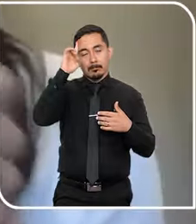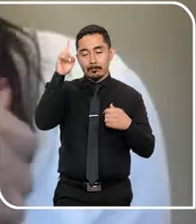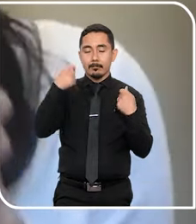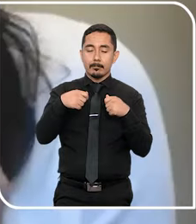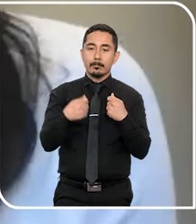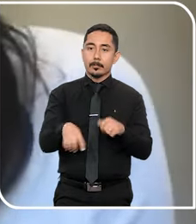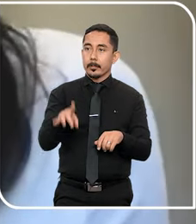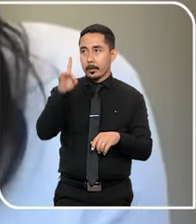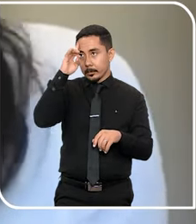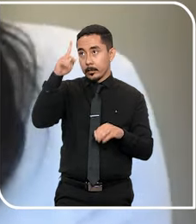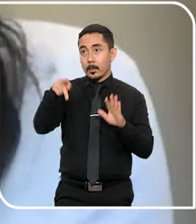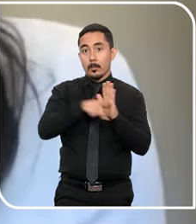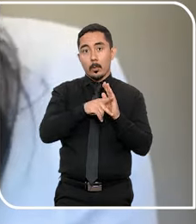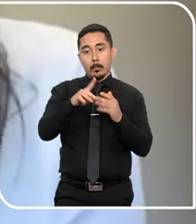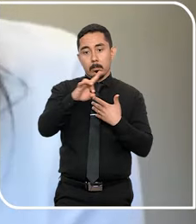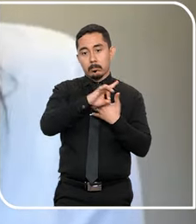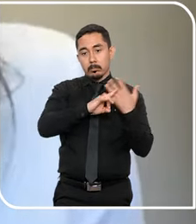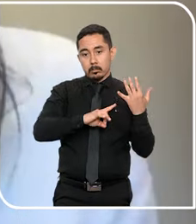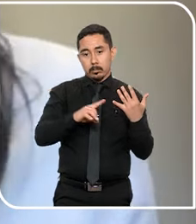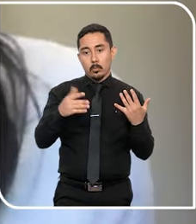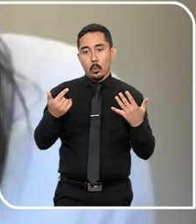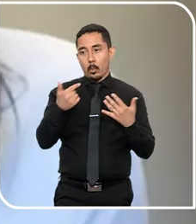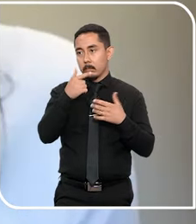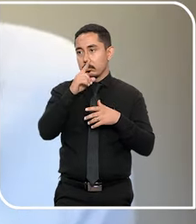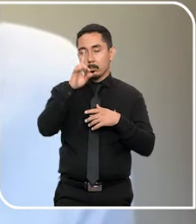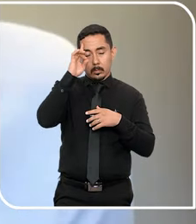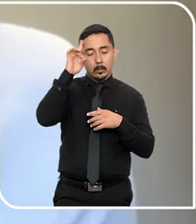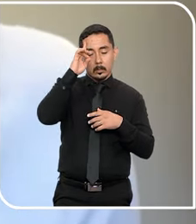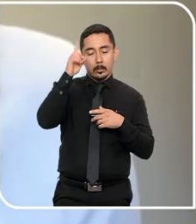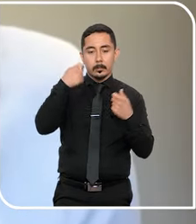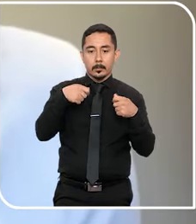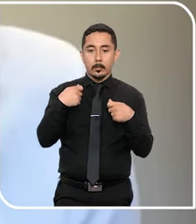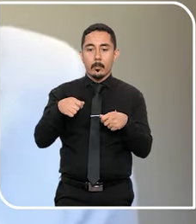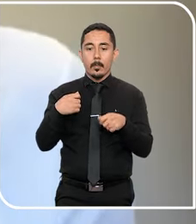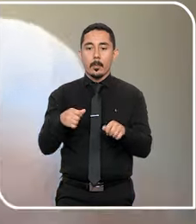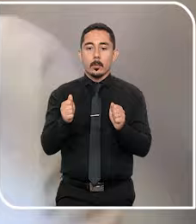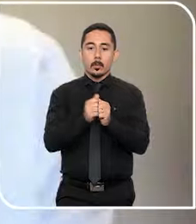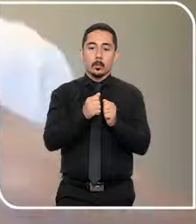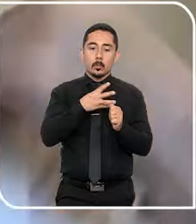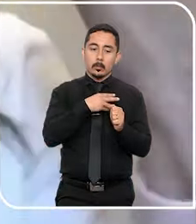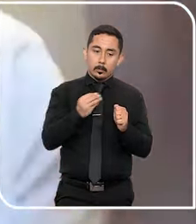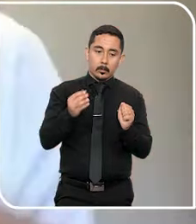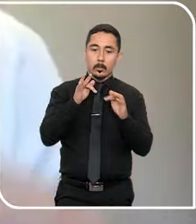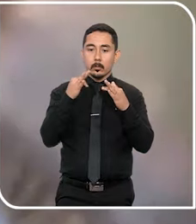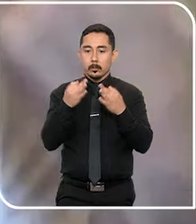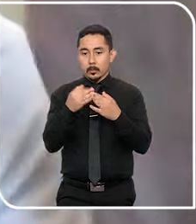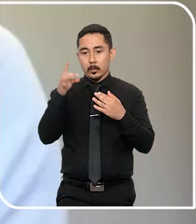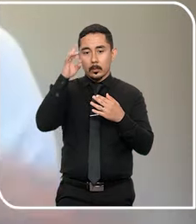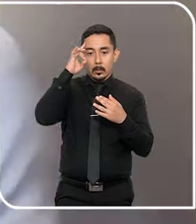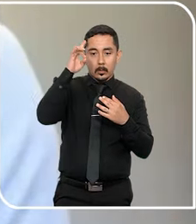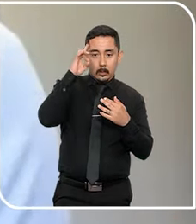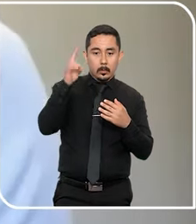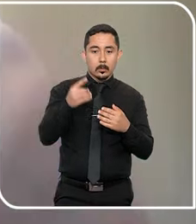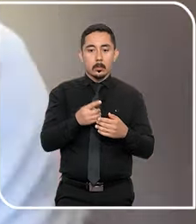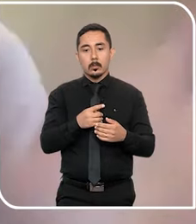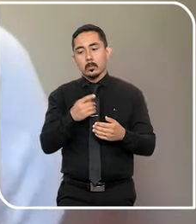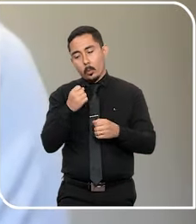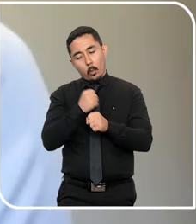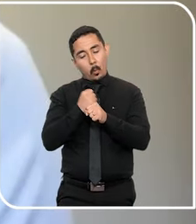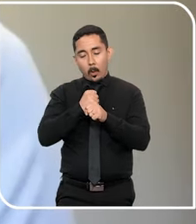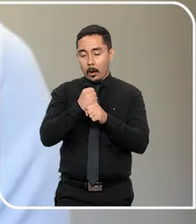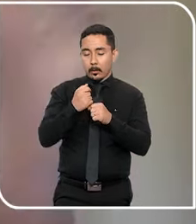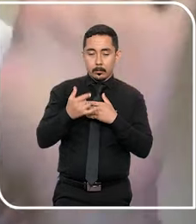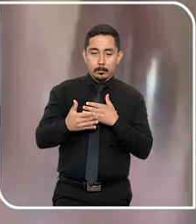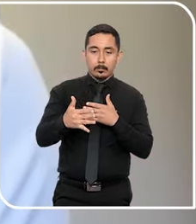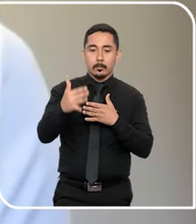num dia da pessoa o dia nacional da pessoa com deficiência que a gente Estenda esse debate com os nossos filhos com os nossos familiares no nosso dia a-dia ao